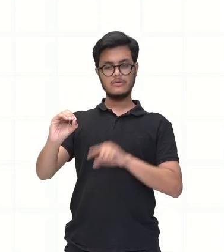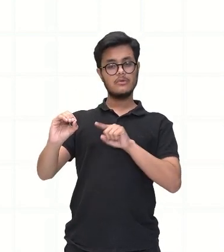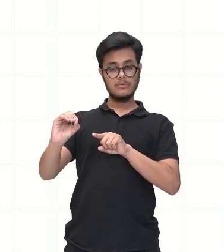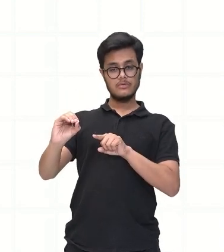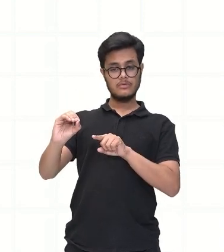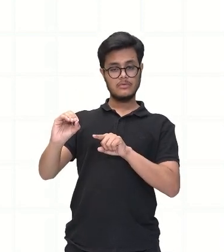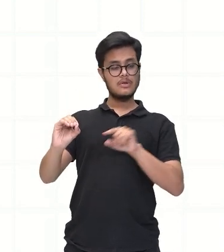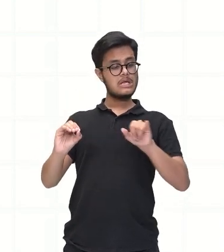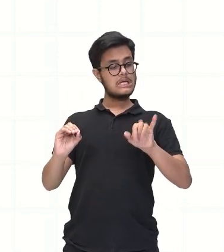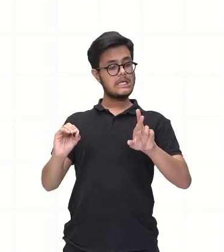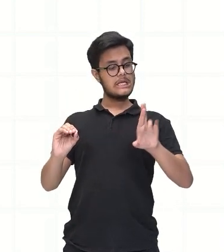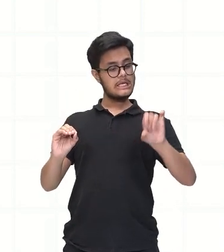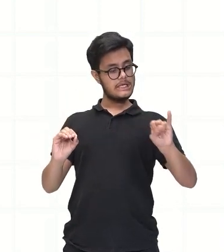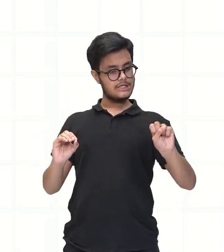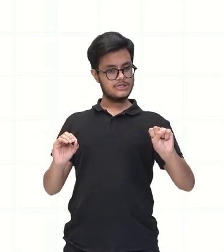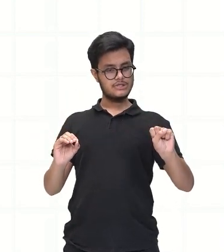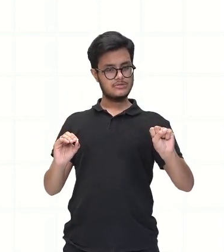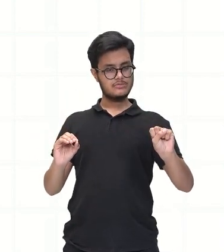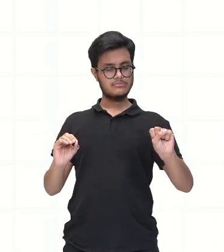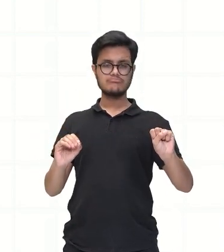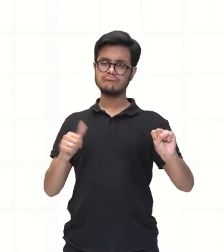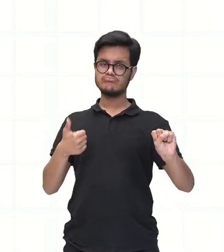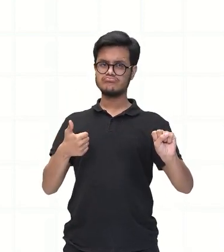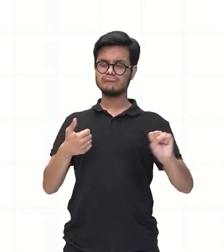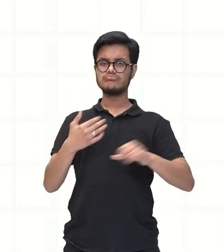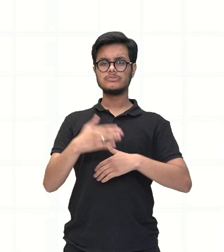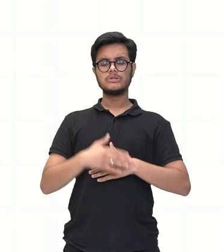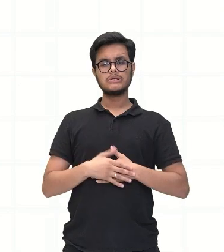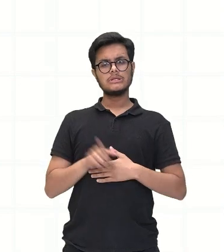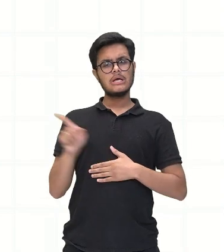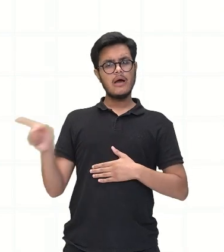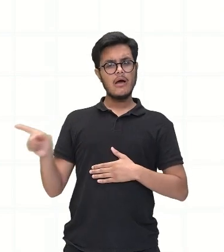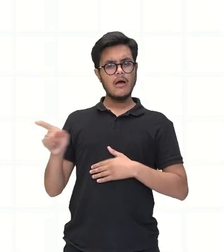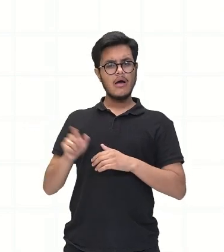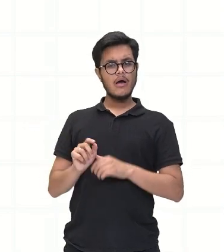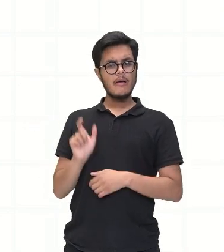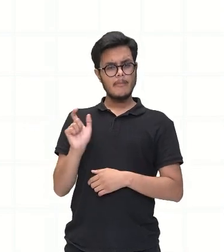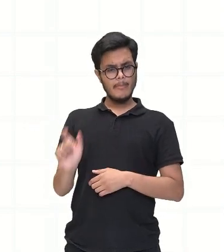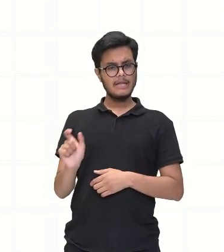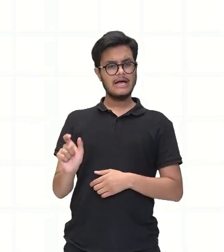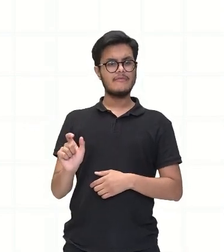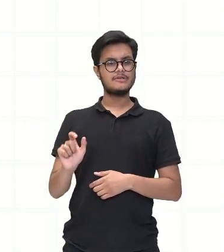Palavra arco-íris. Aqui, ó.